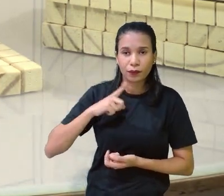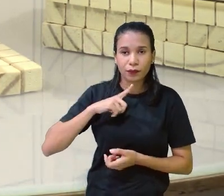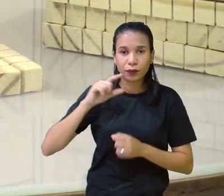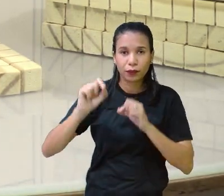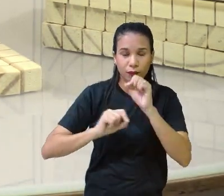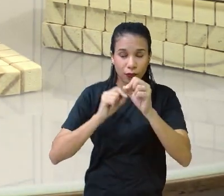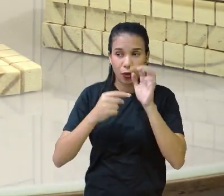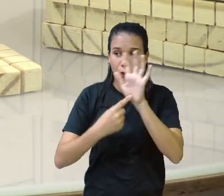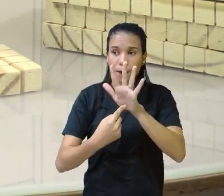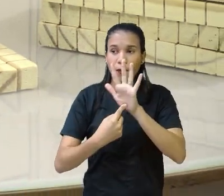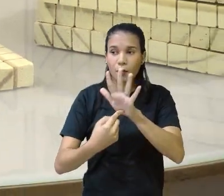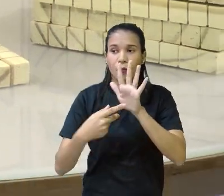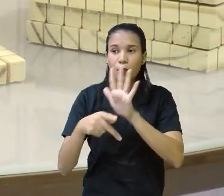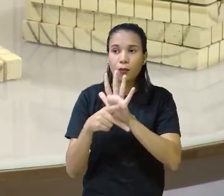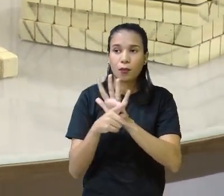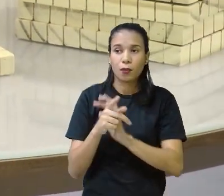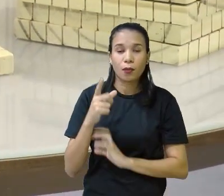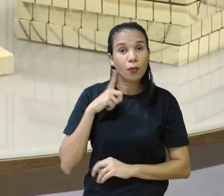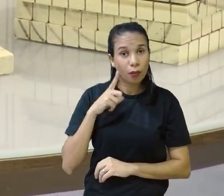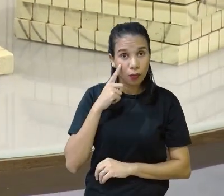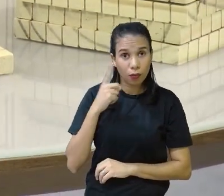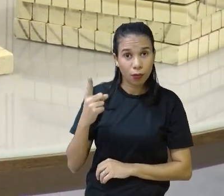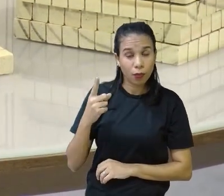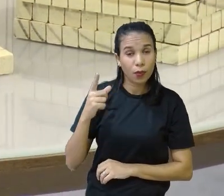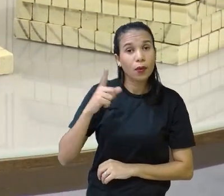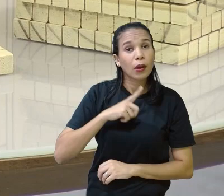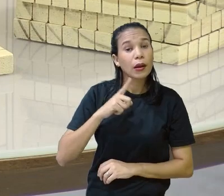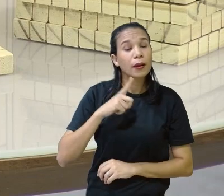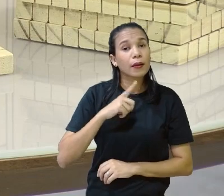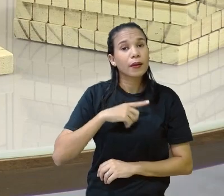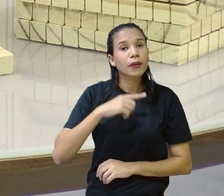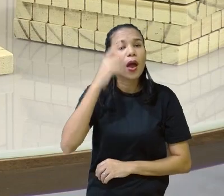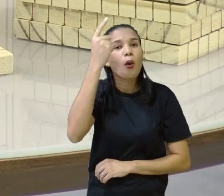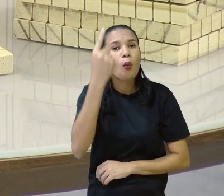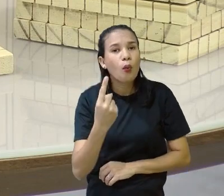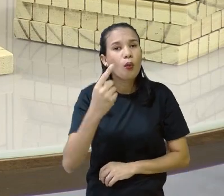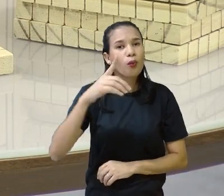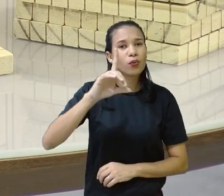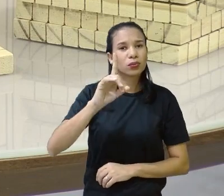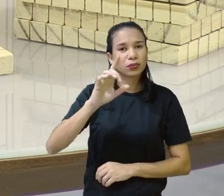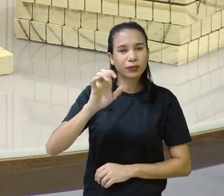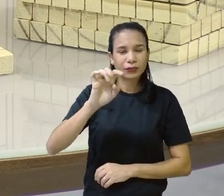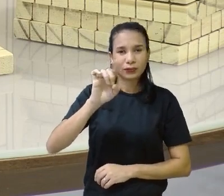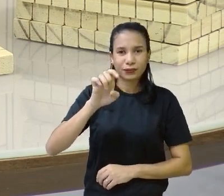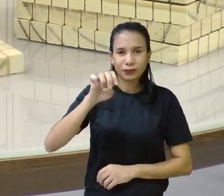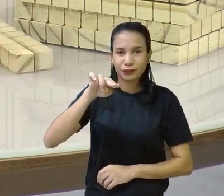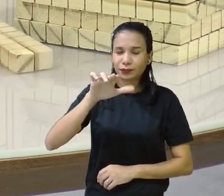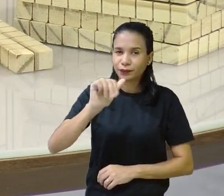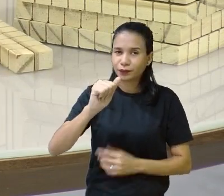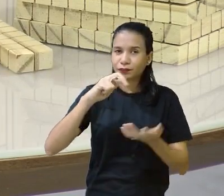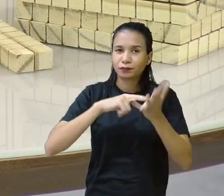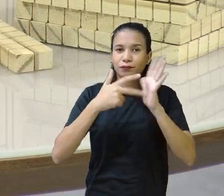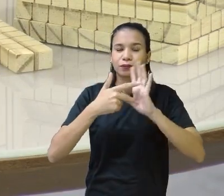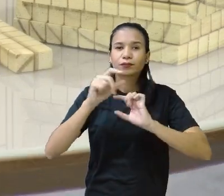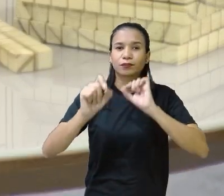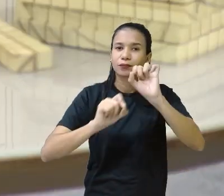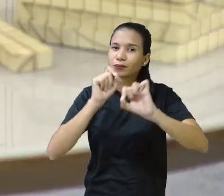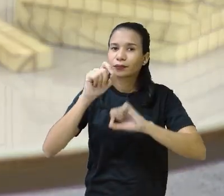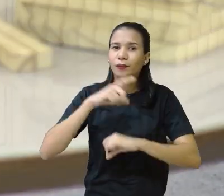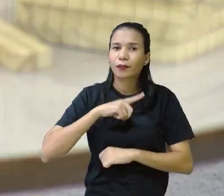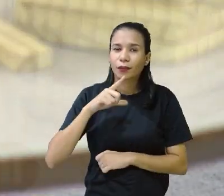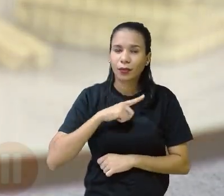aqui que eu estou mostrando para vocês, eu vou ter uma dezena, ou seja, eu vou